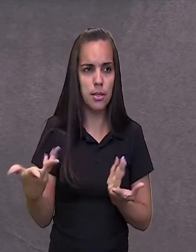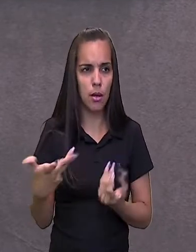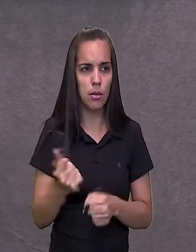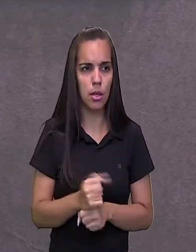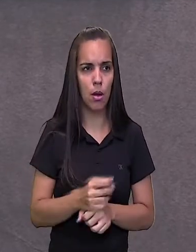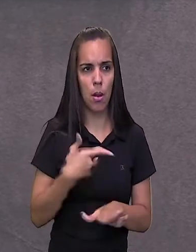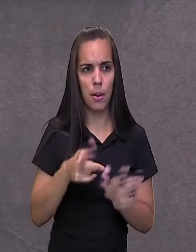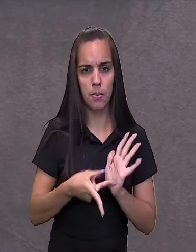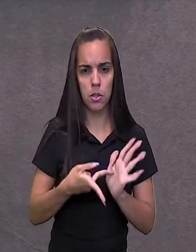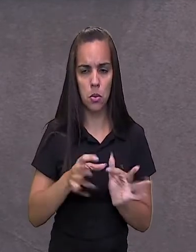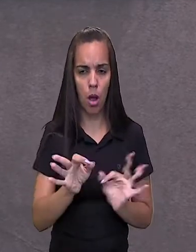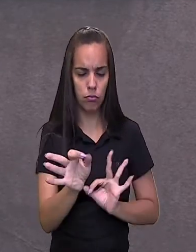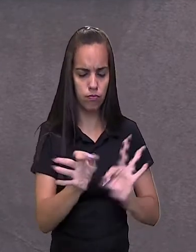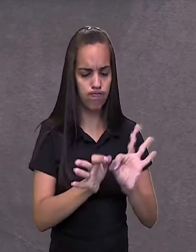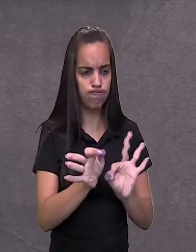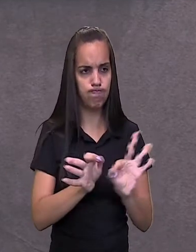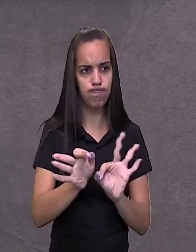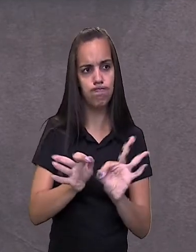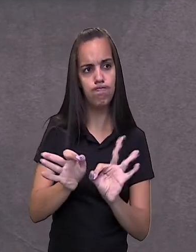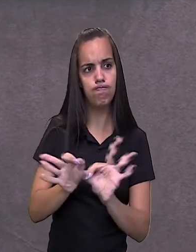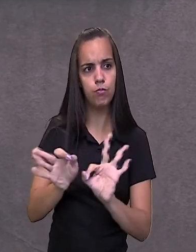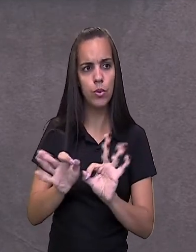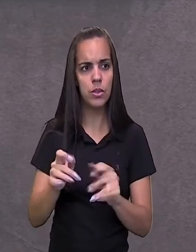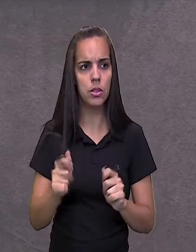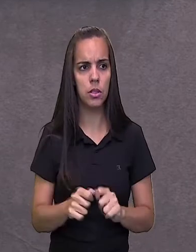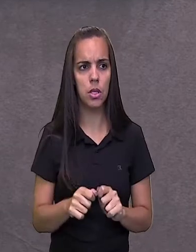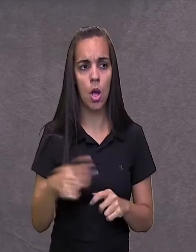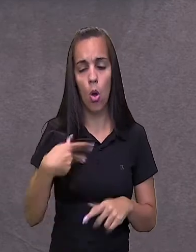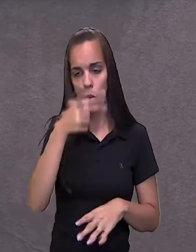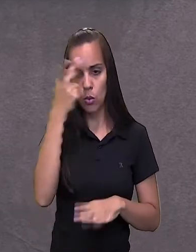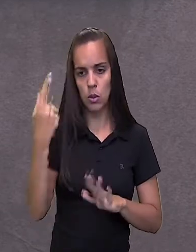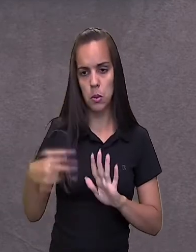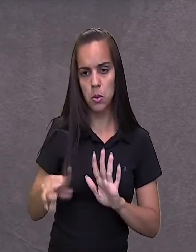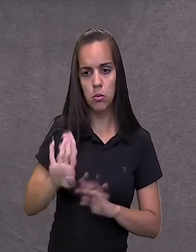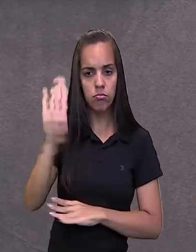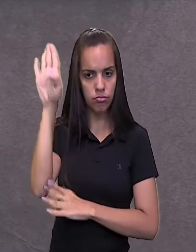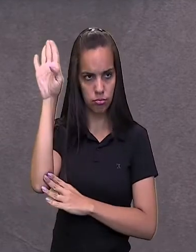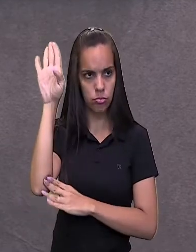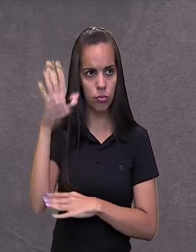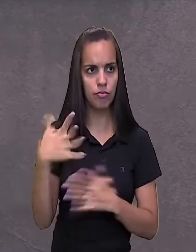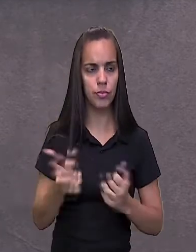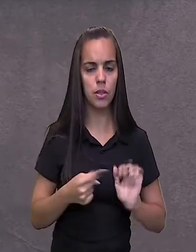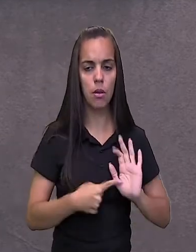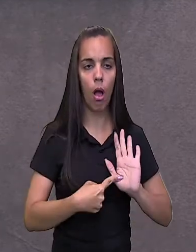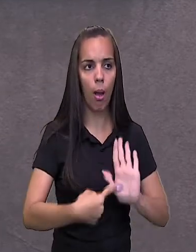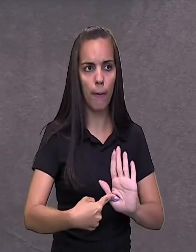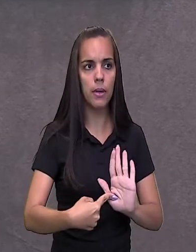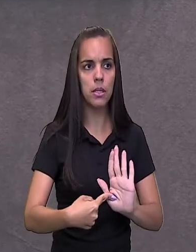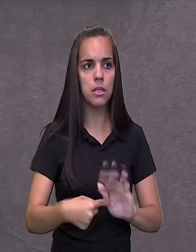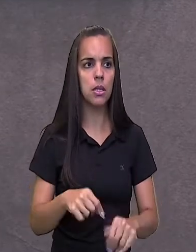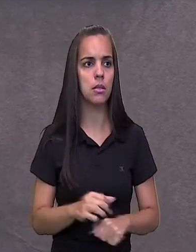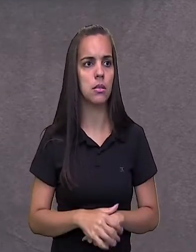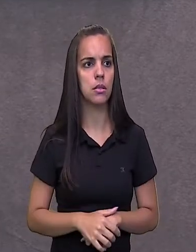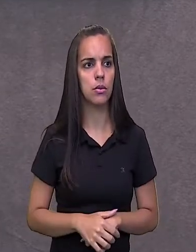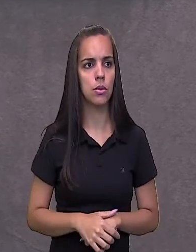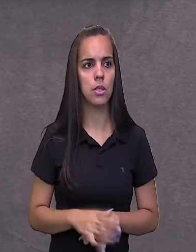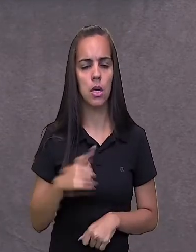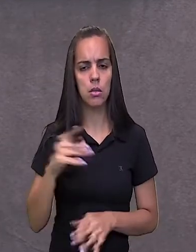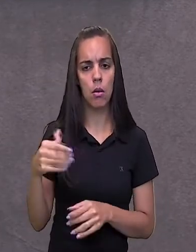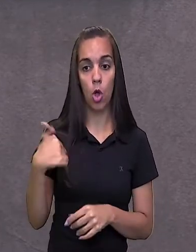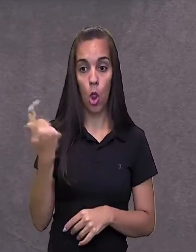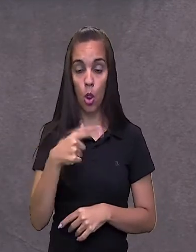são organizados os debates, onde os candidatos apresentam suas propostas partidárias, para que nós,